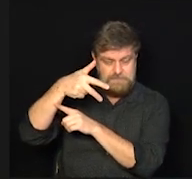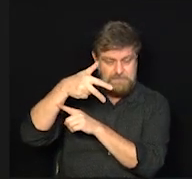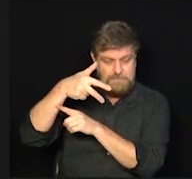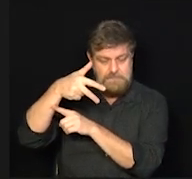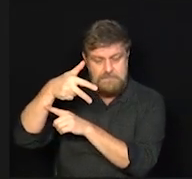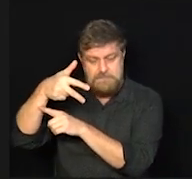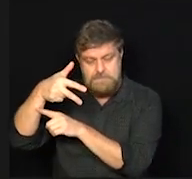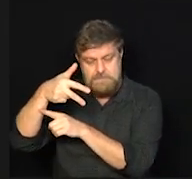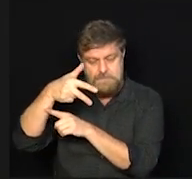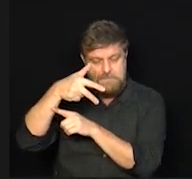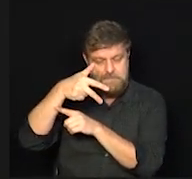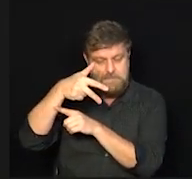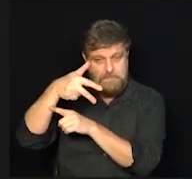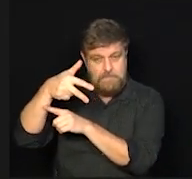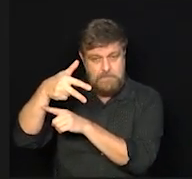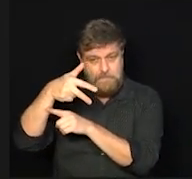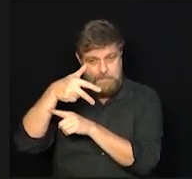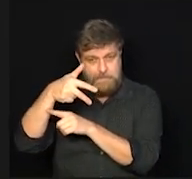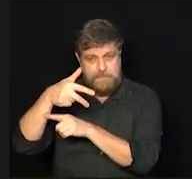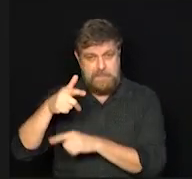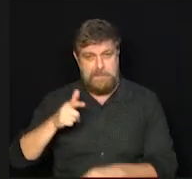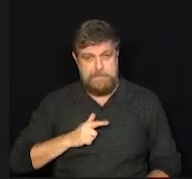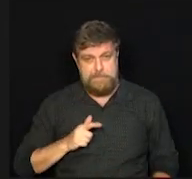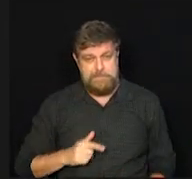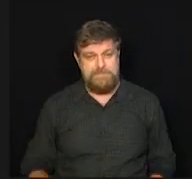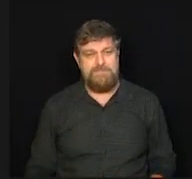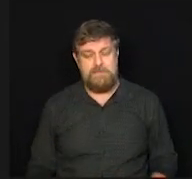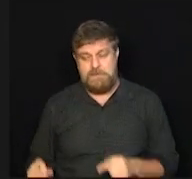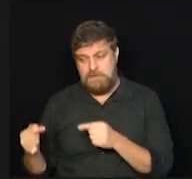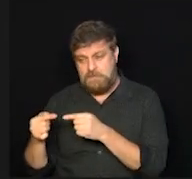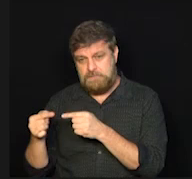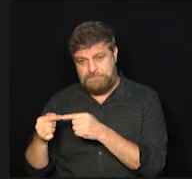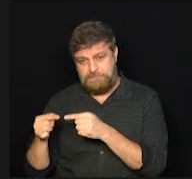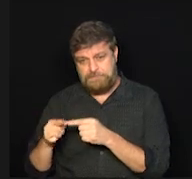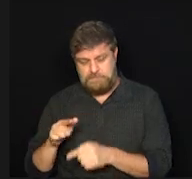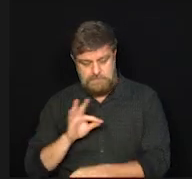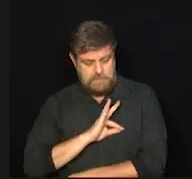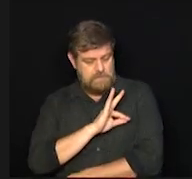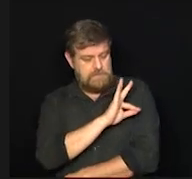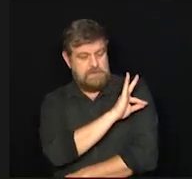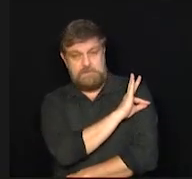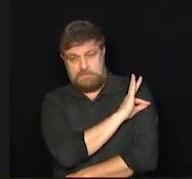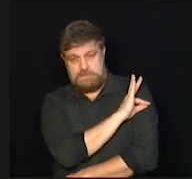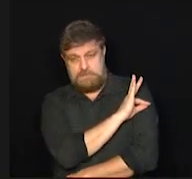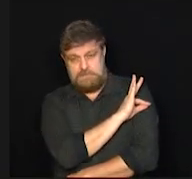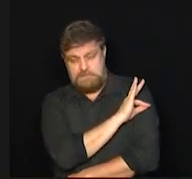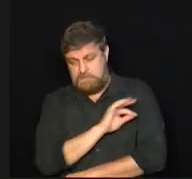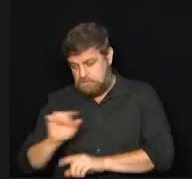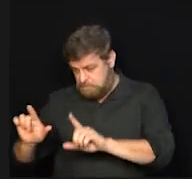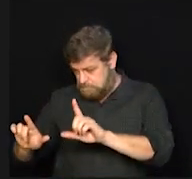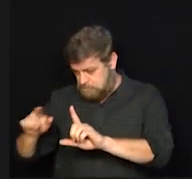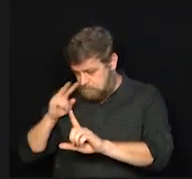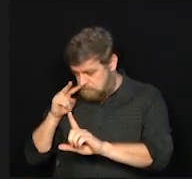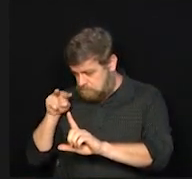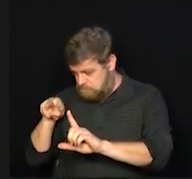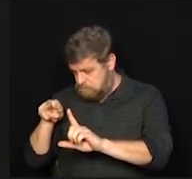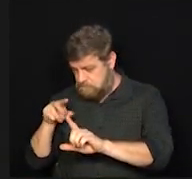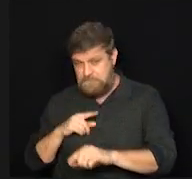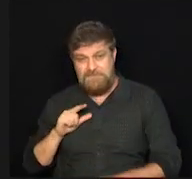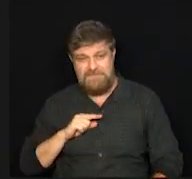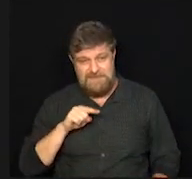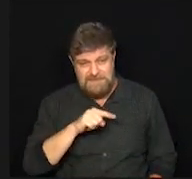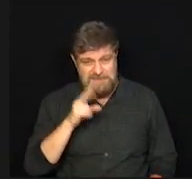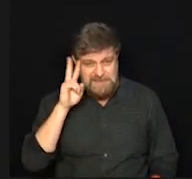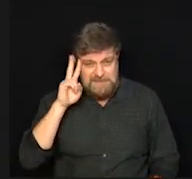fosse isso aqui vou câmeras de vídeo vinculado a GM guarda municipal que desde essa última